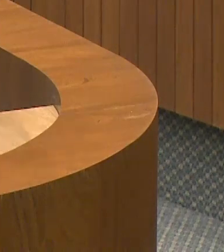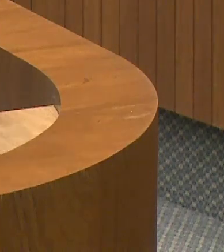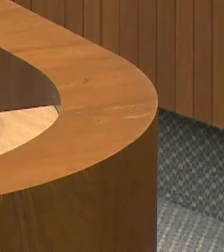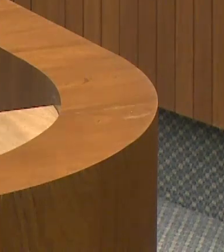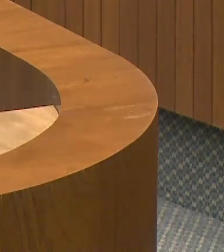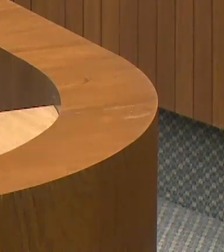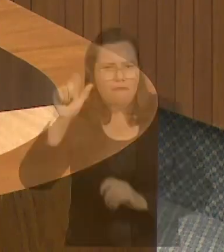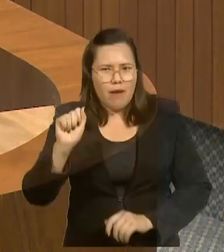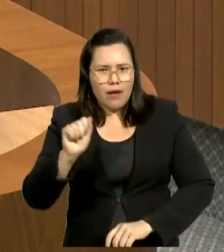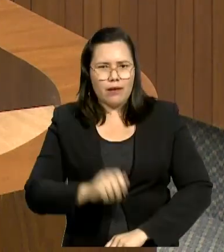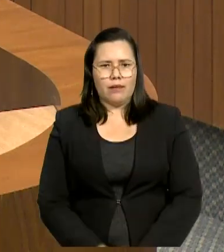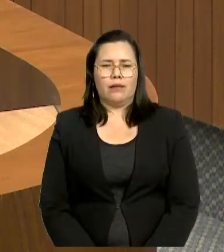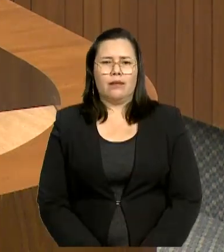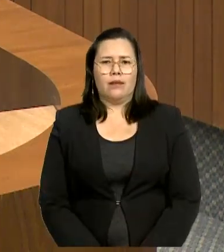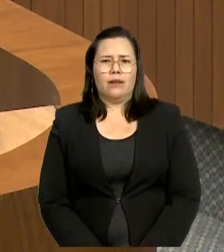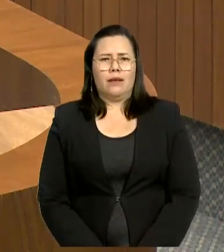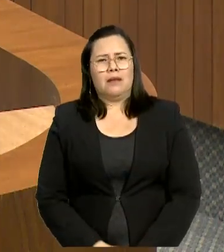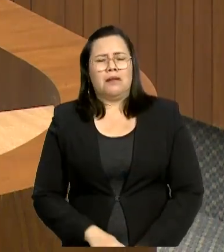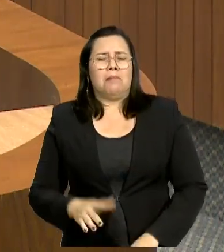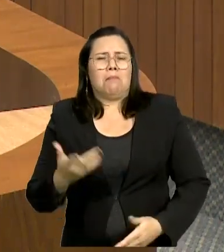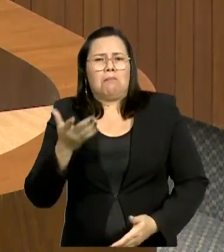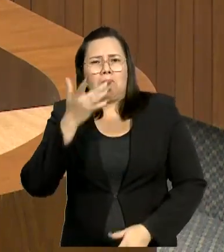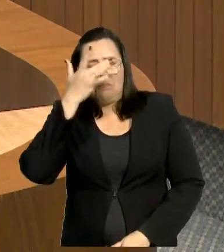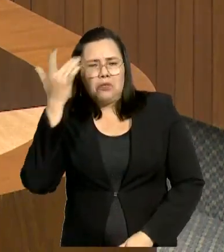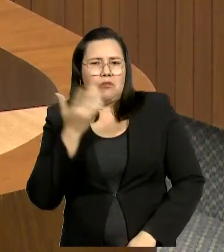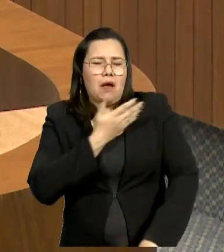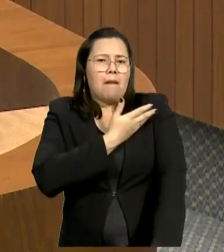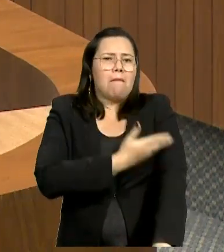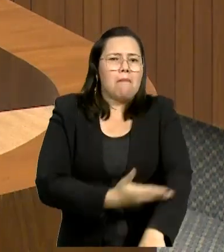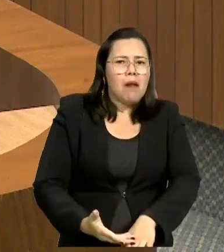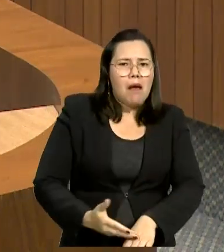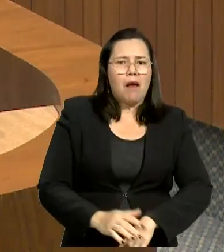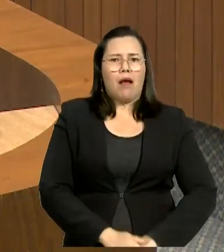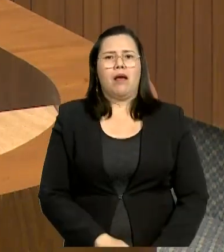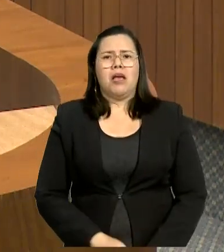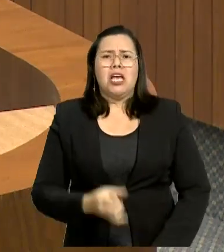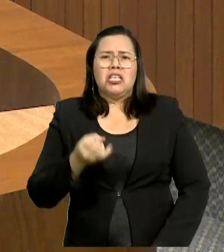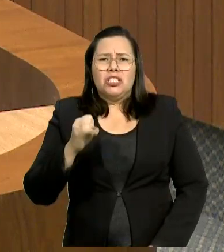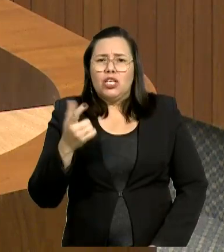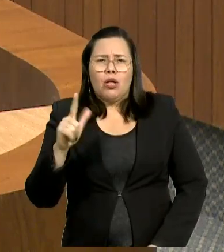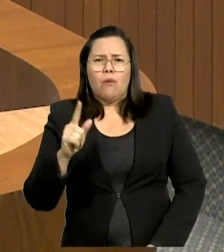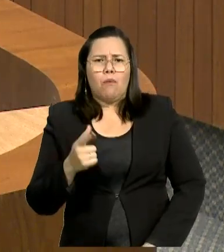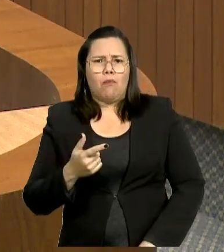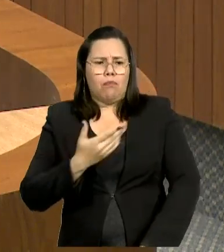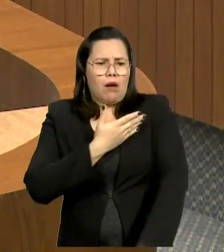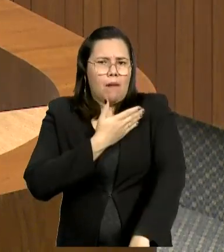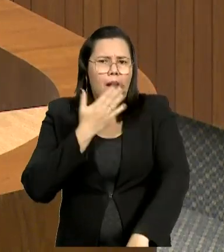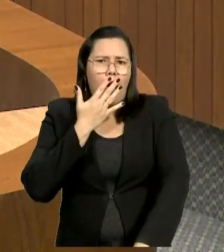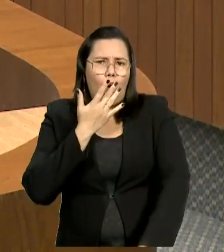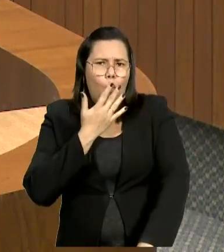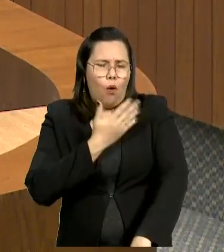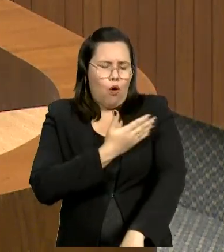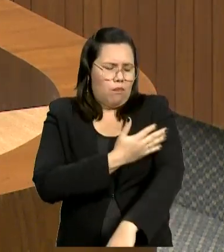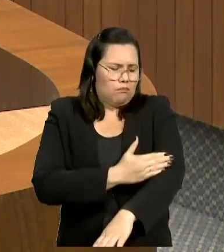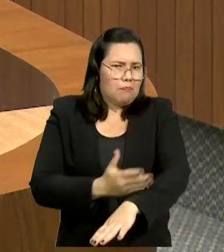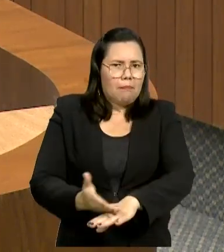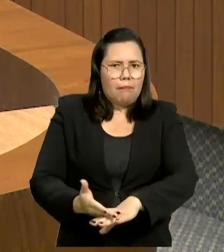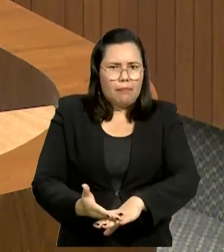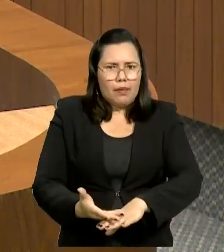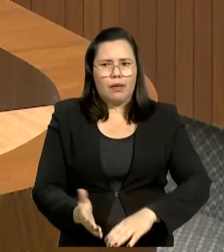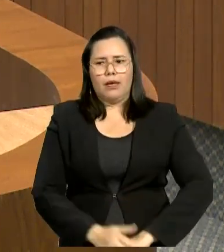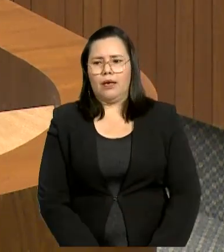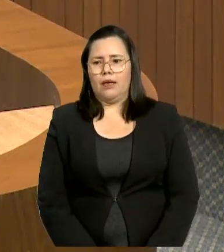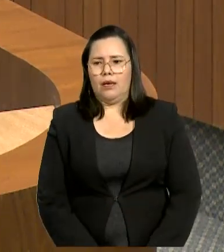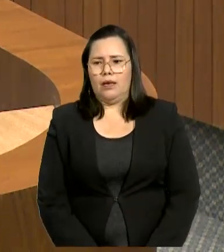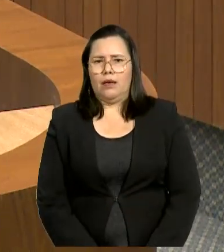um tom intermediário de pele, que é branco no Brasil é coisa rara, né? Mas nasceu com tom intermediário de pele,